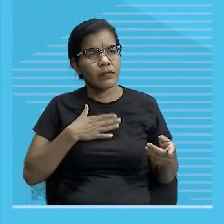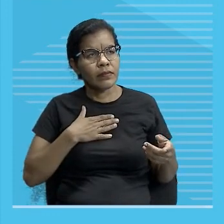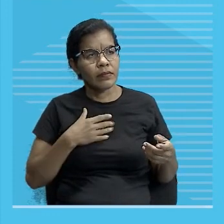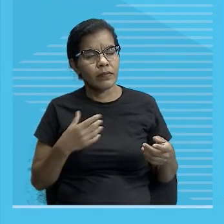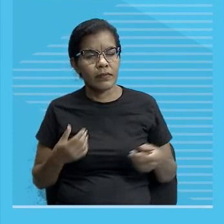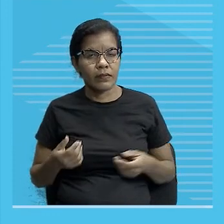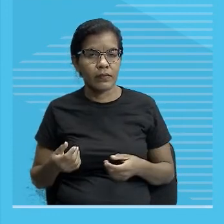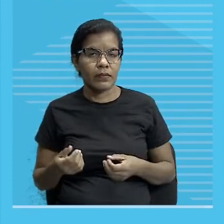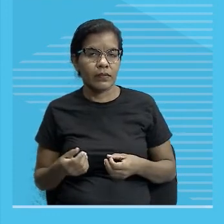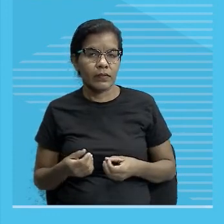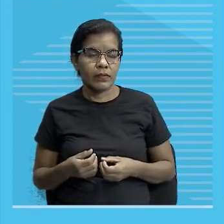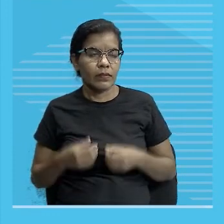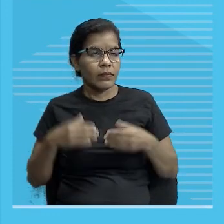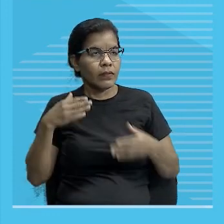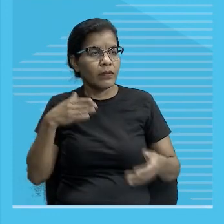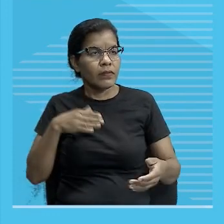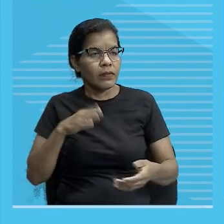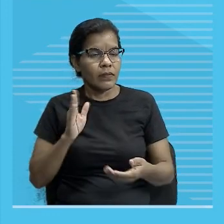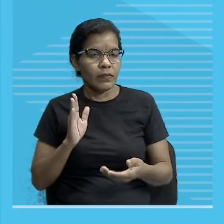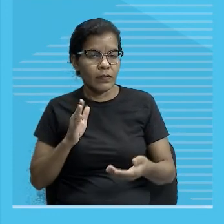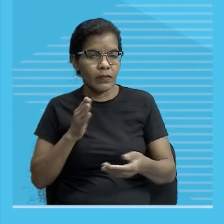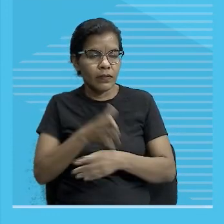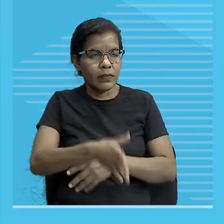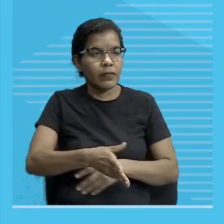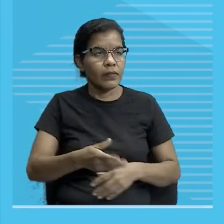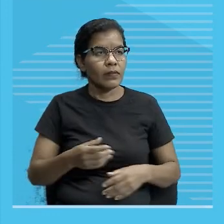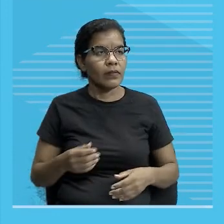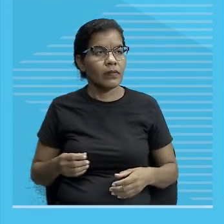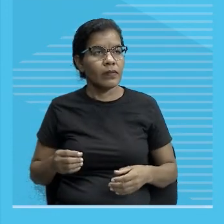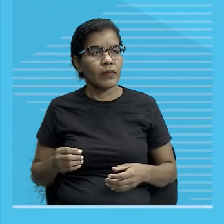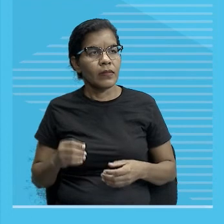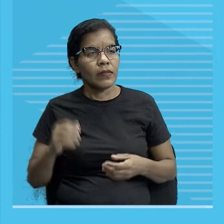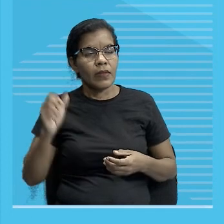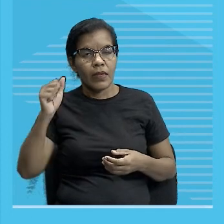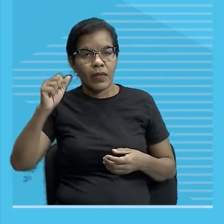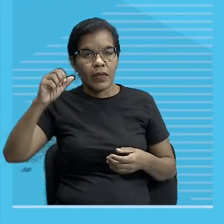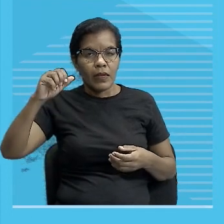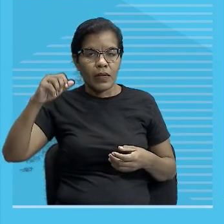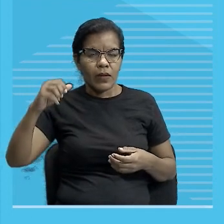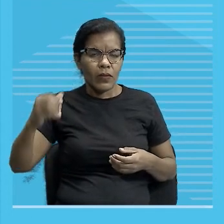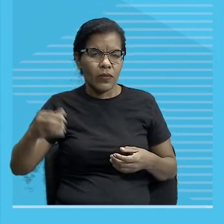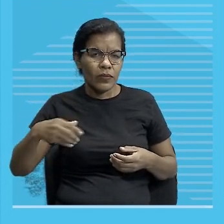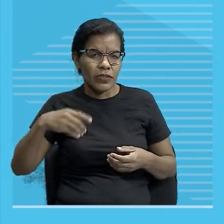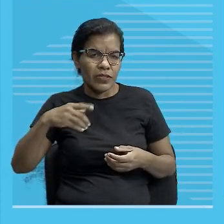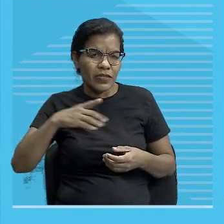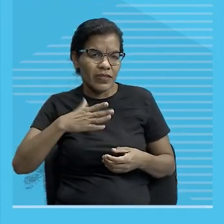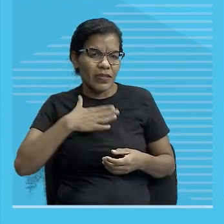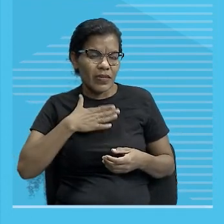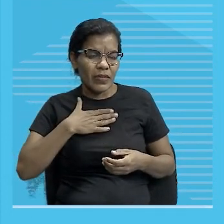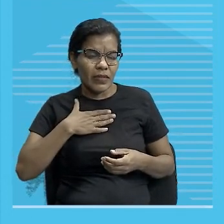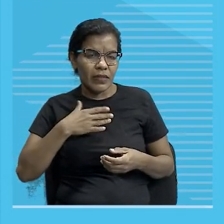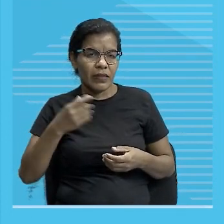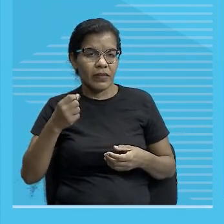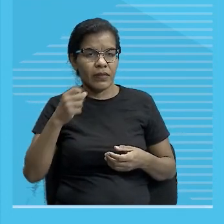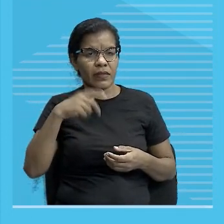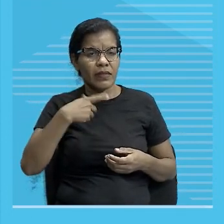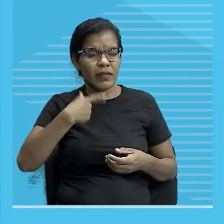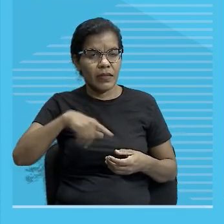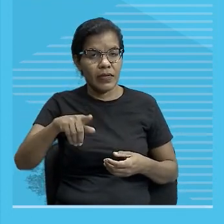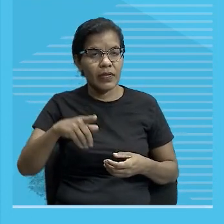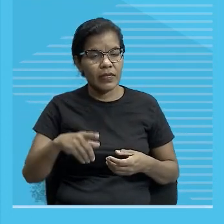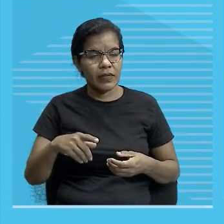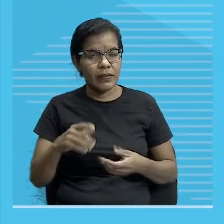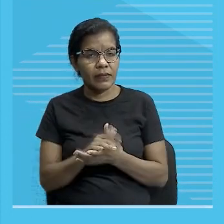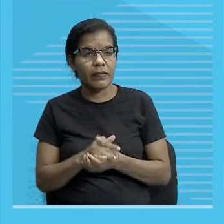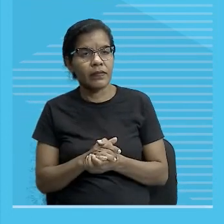custa de... Cuidado com essa palavrinha que a gente passa o tempo todinho na linguagem formal... Neste mesmo sentido que